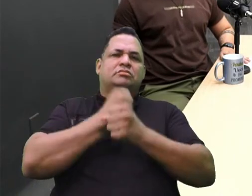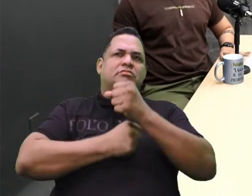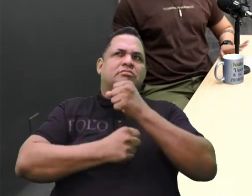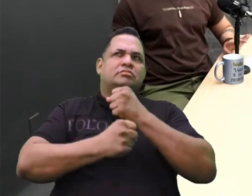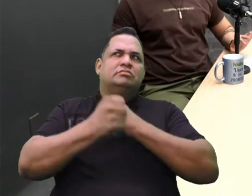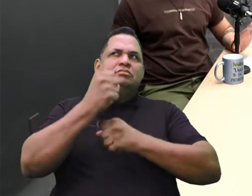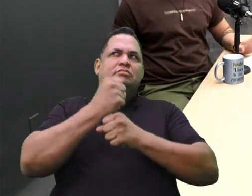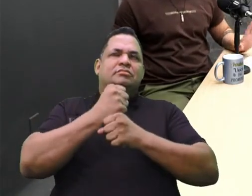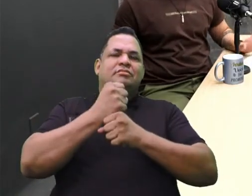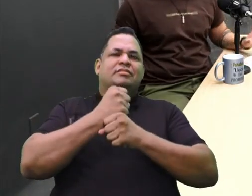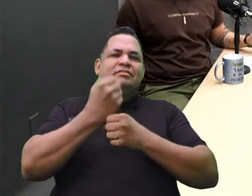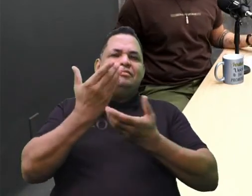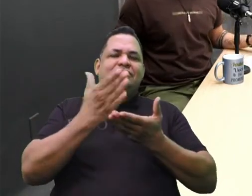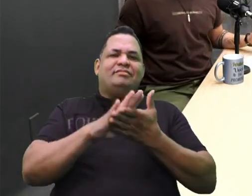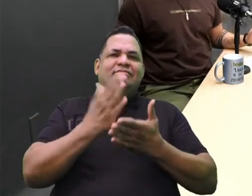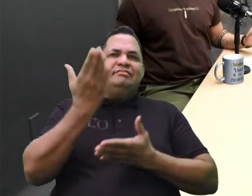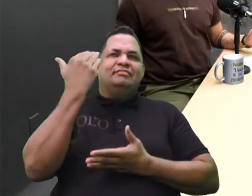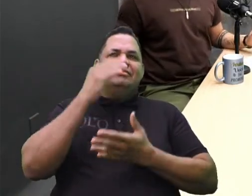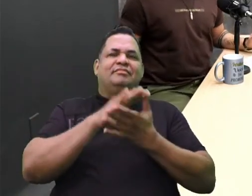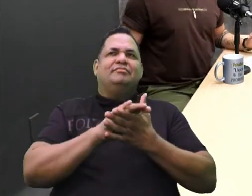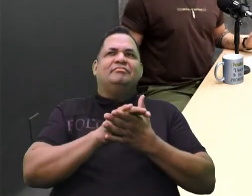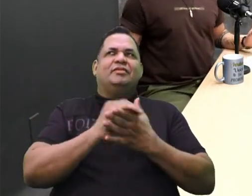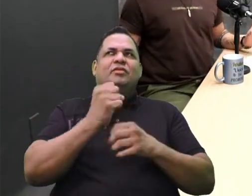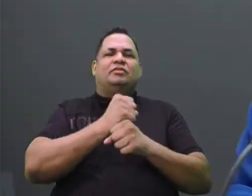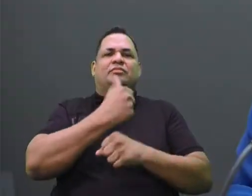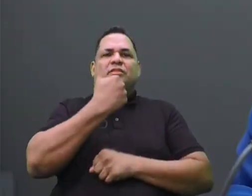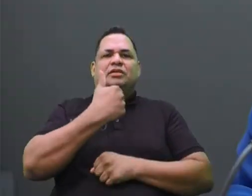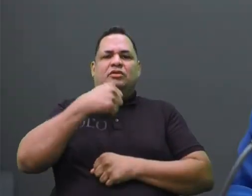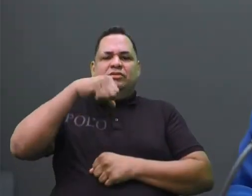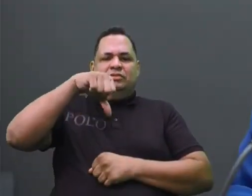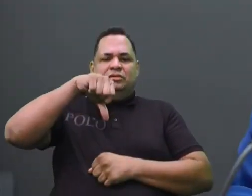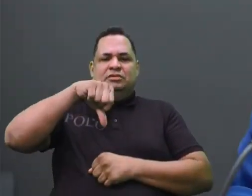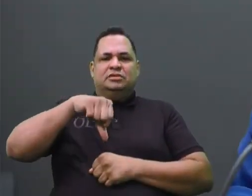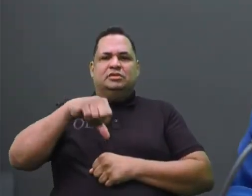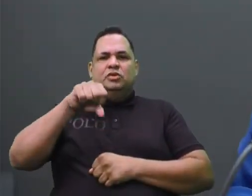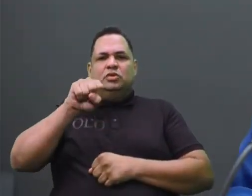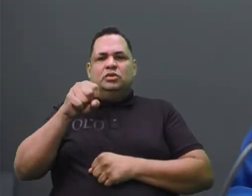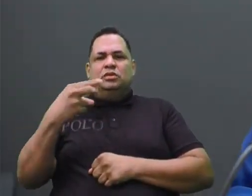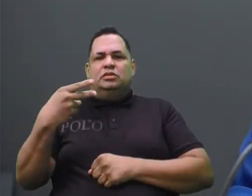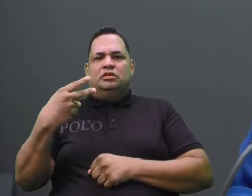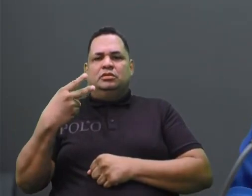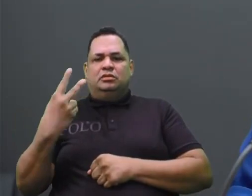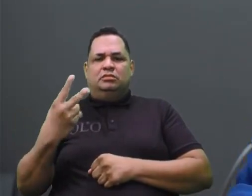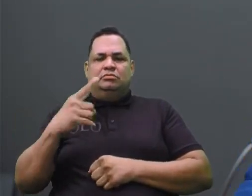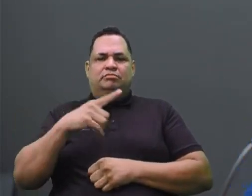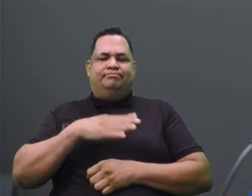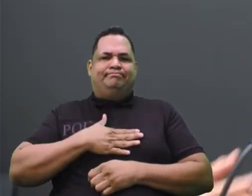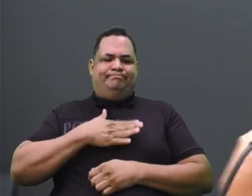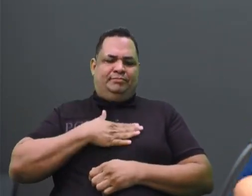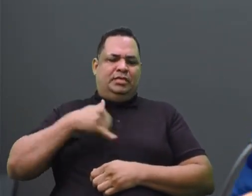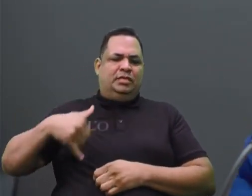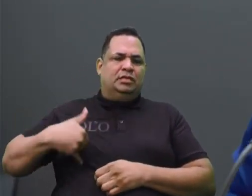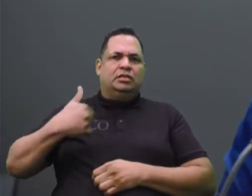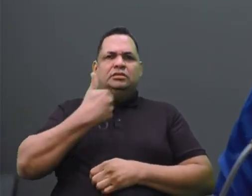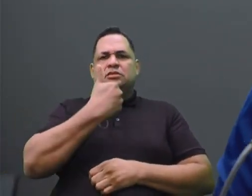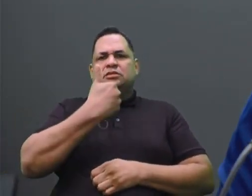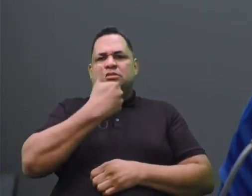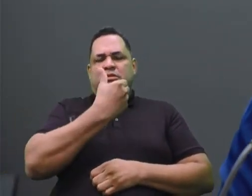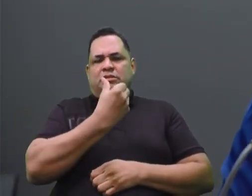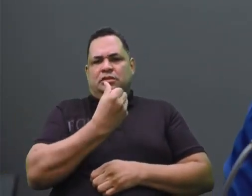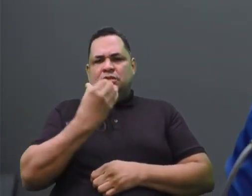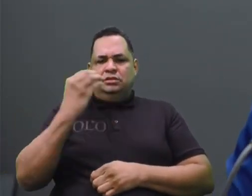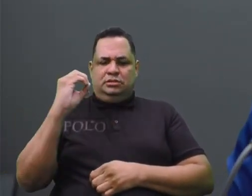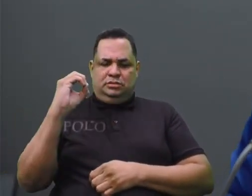não vamos citar... 1982, não tenho receio, eu tenho 60 anos, não tenho receio, acho que